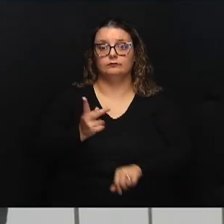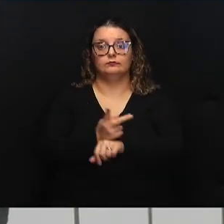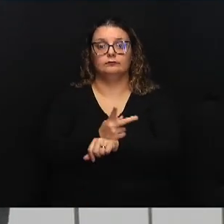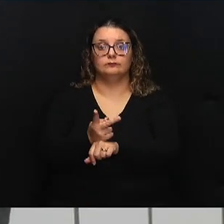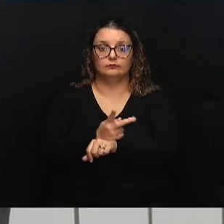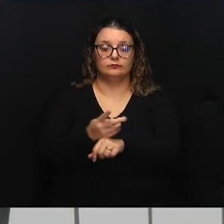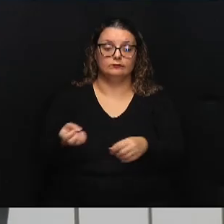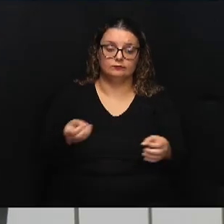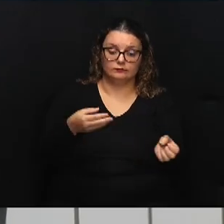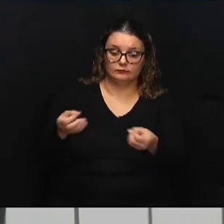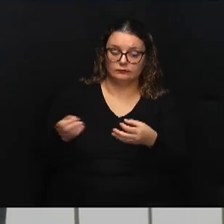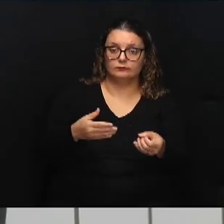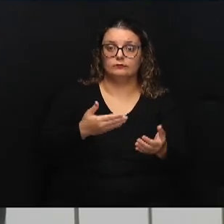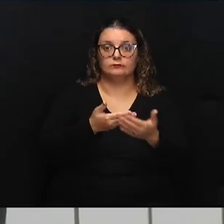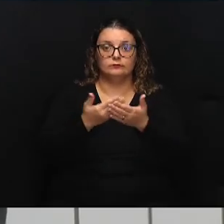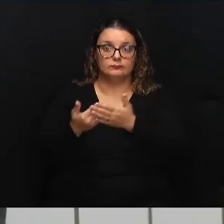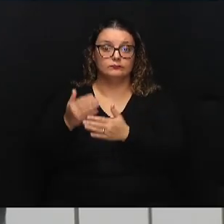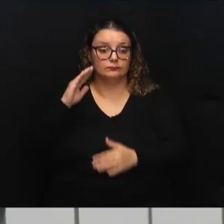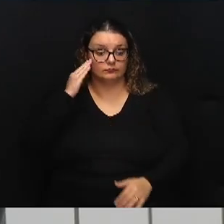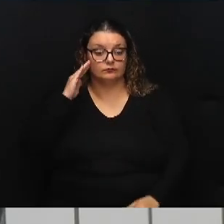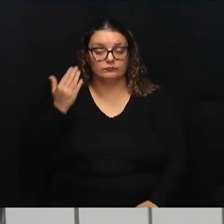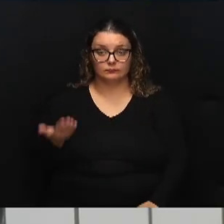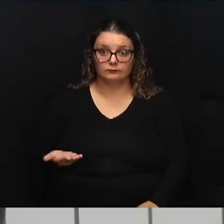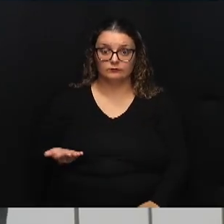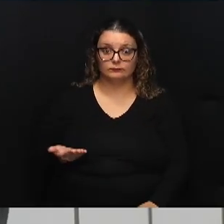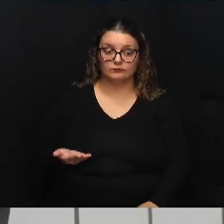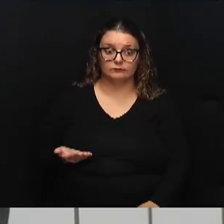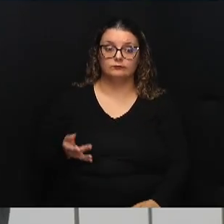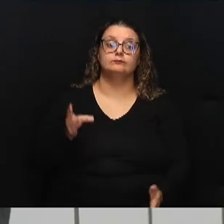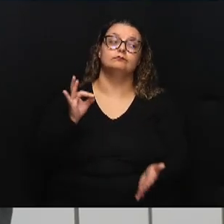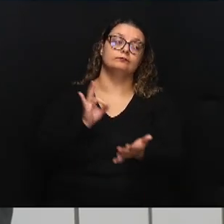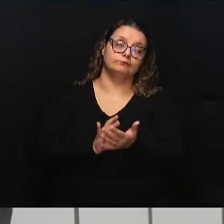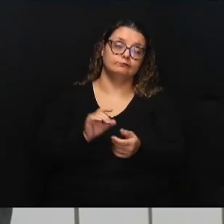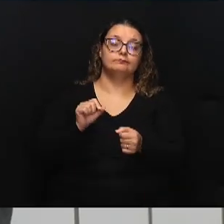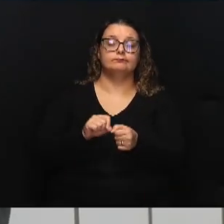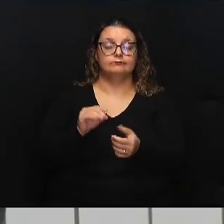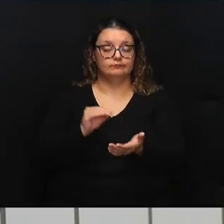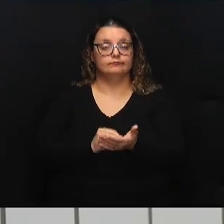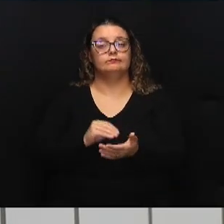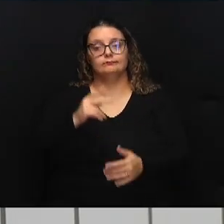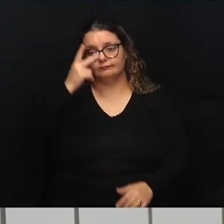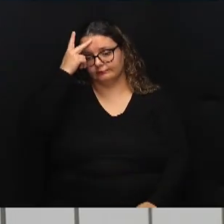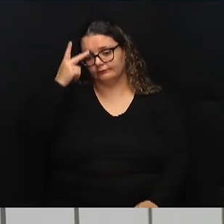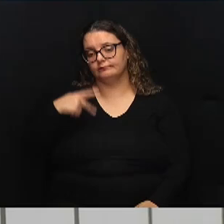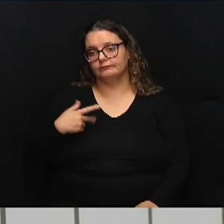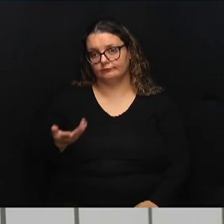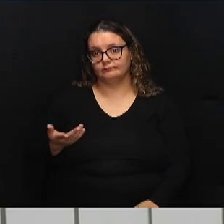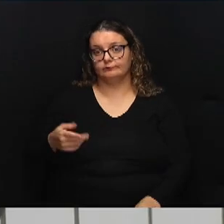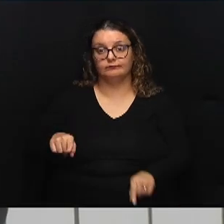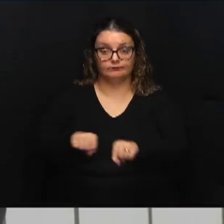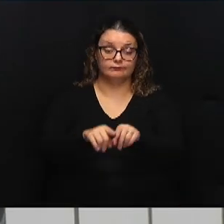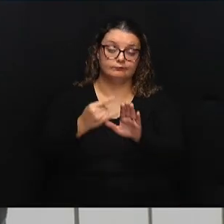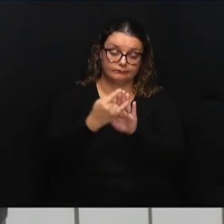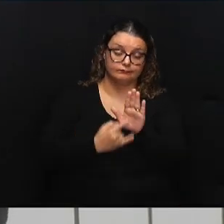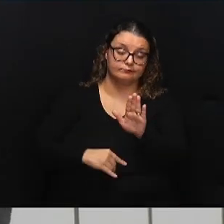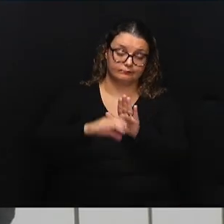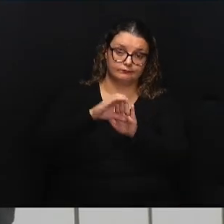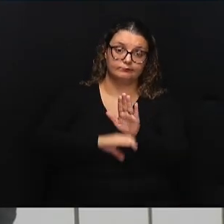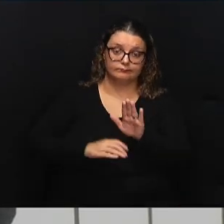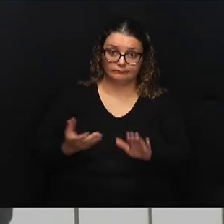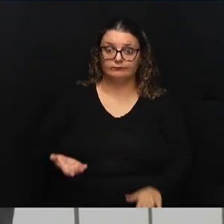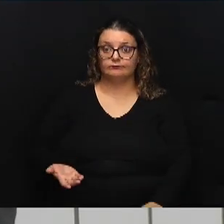se atualizar, estudar, entender, realmente vai fazer falta para ela, inclusive no currículo. Para quem